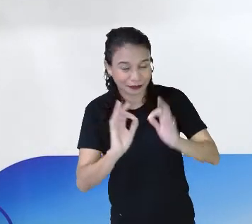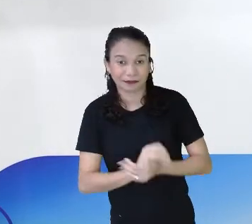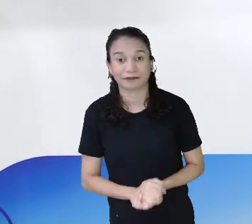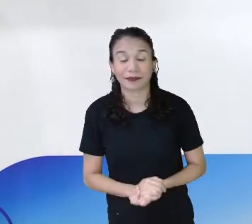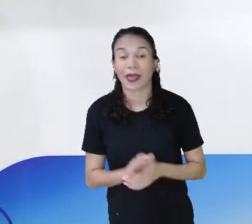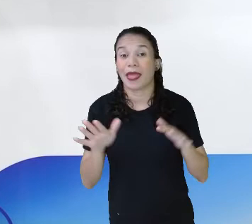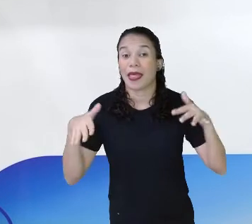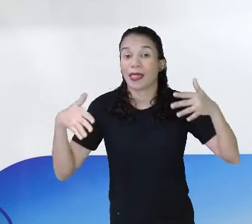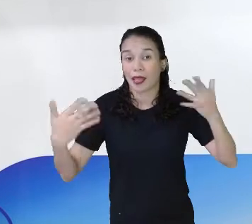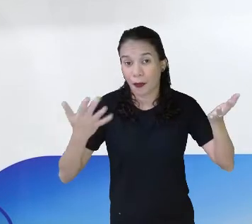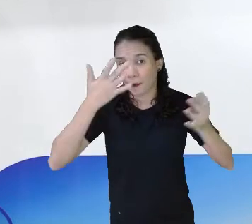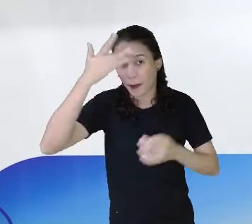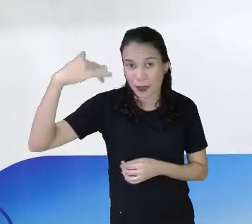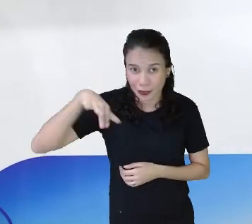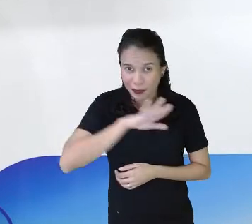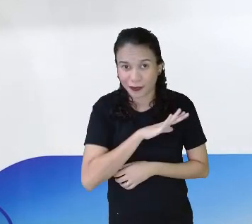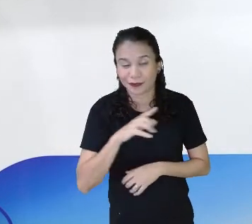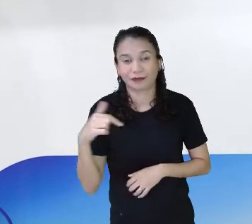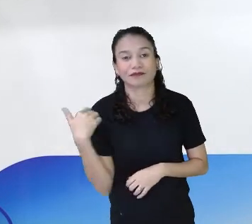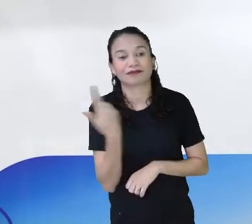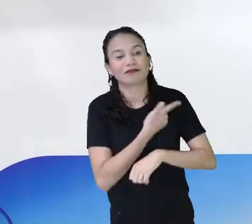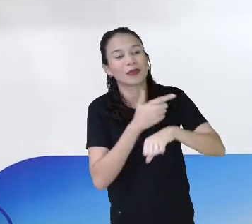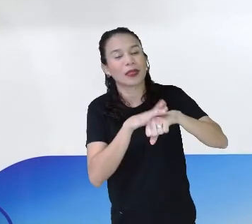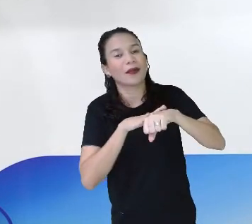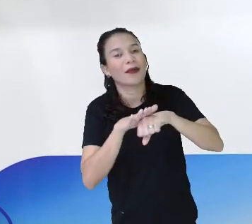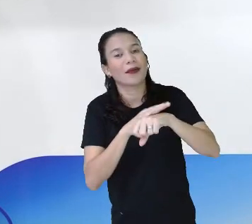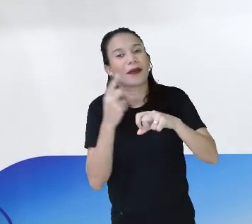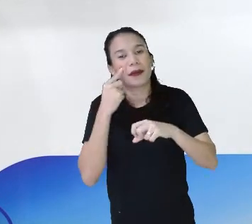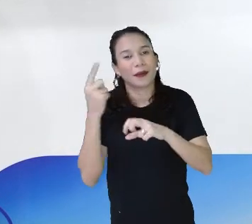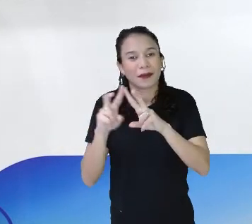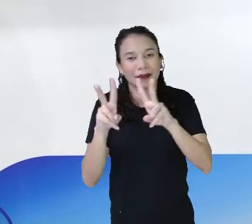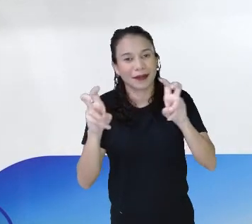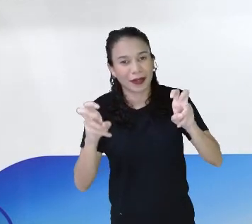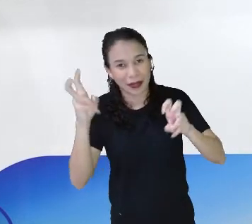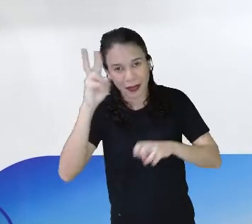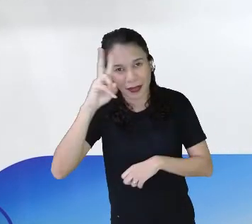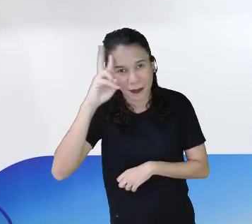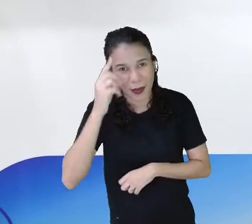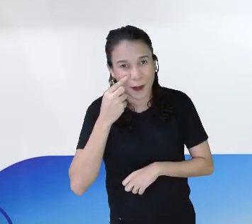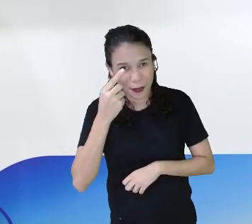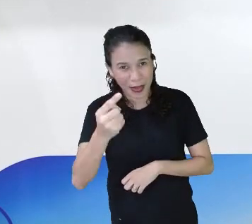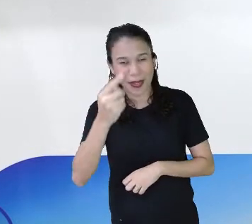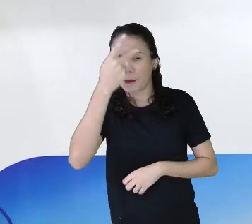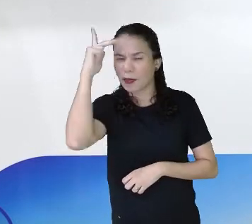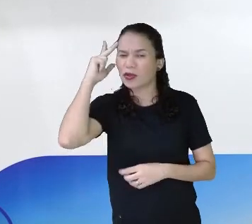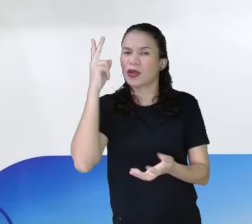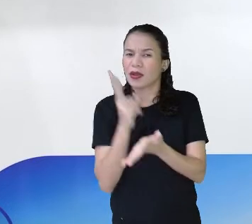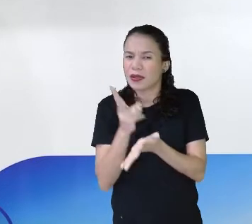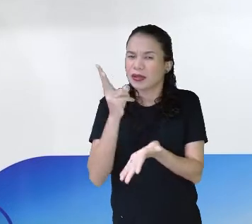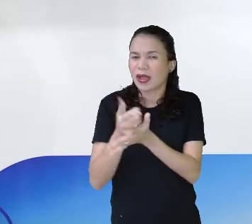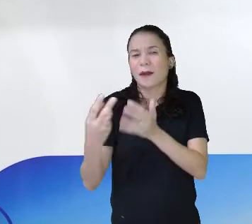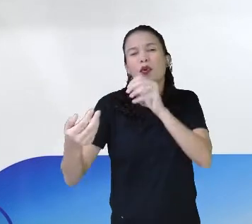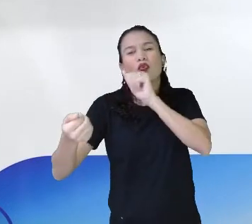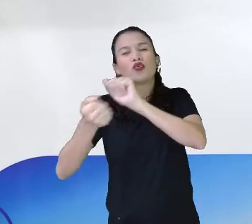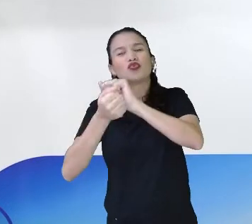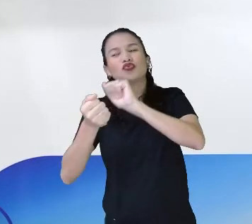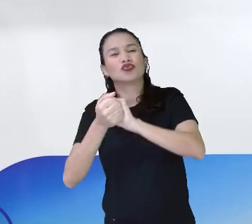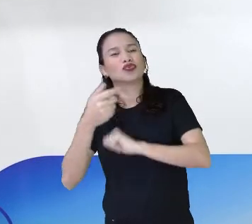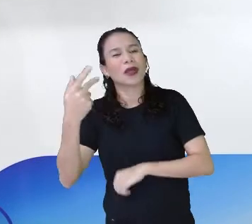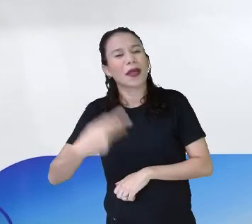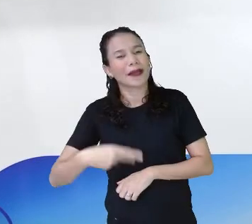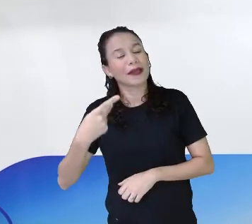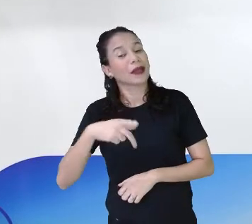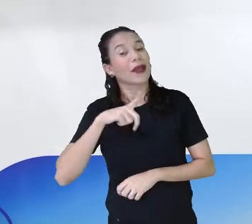E aí, gente, falando em acompanhar, eu vou lembrar a vocês alguém que está sempre me acompanhando, né? Está sempre aqui no